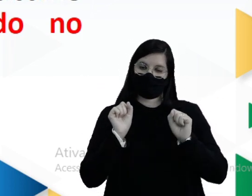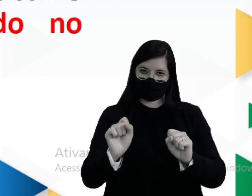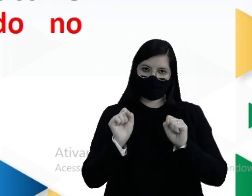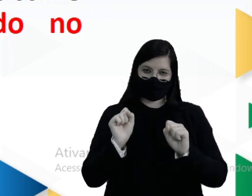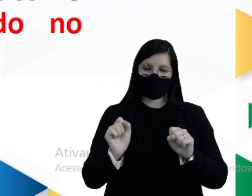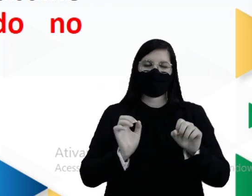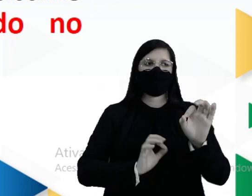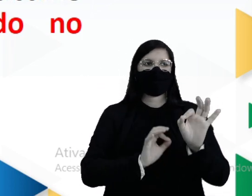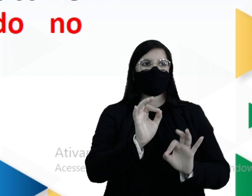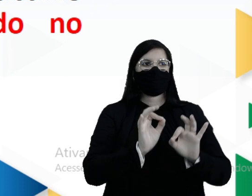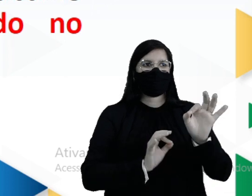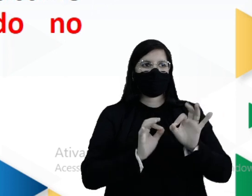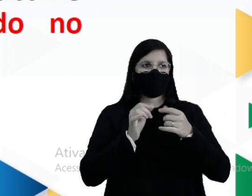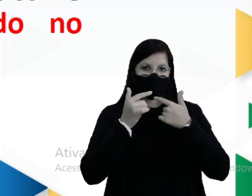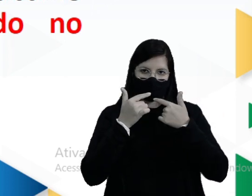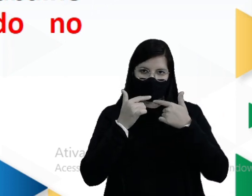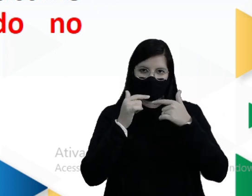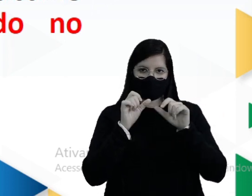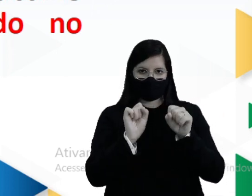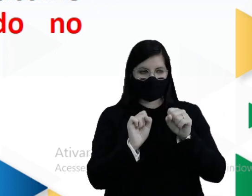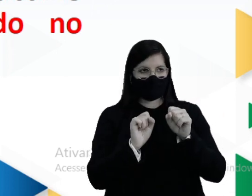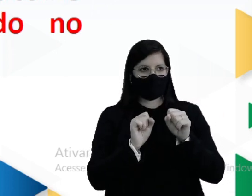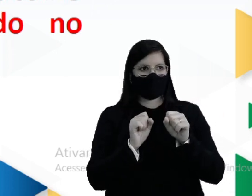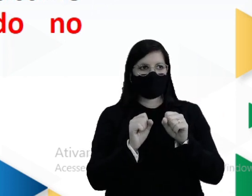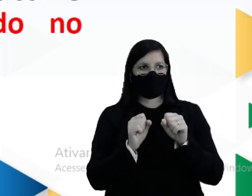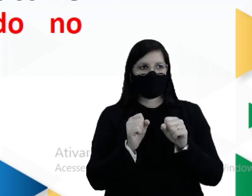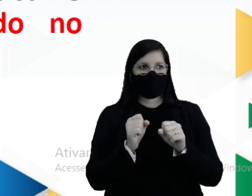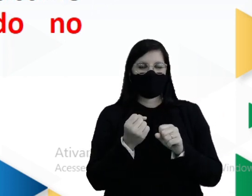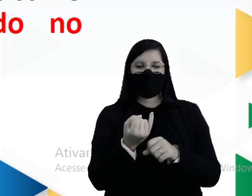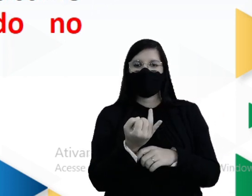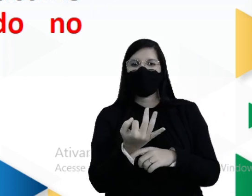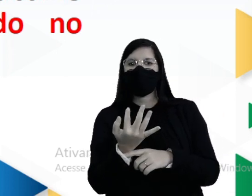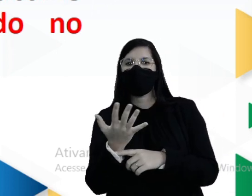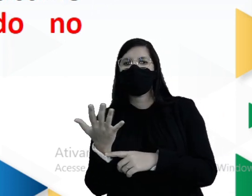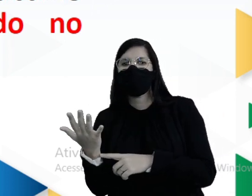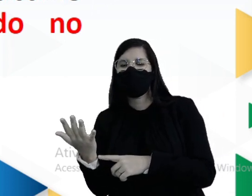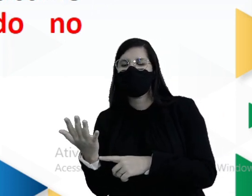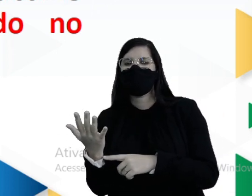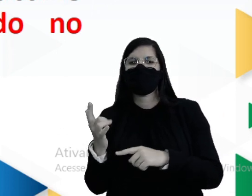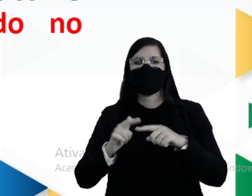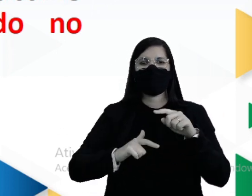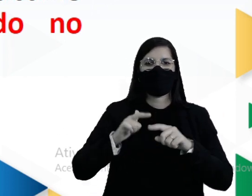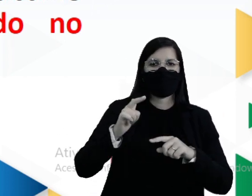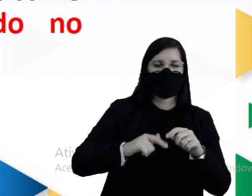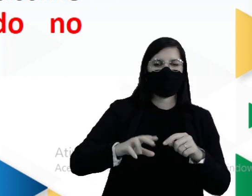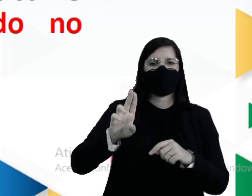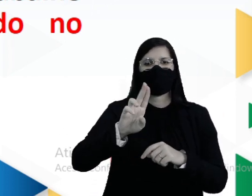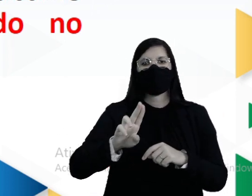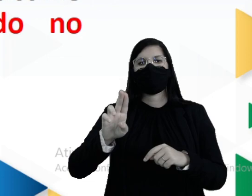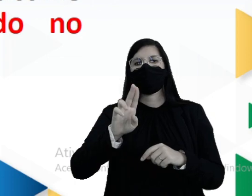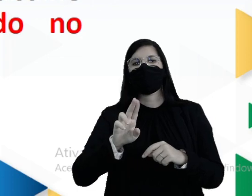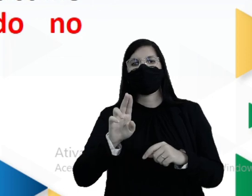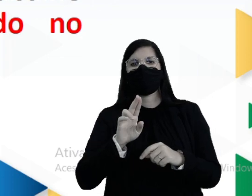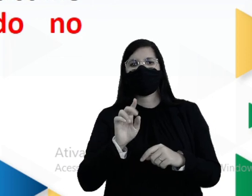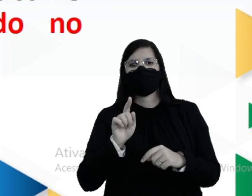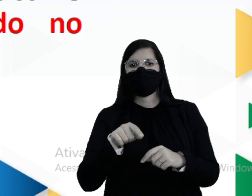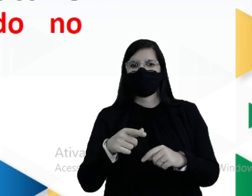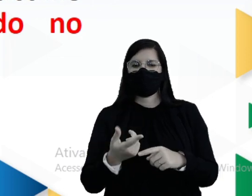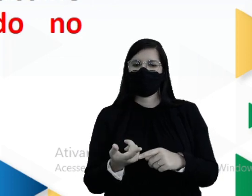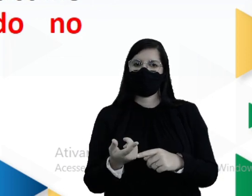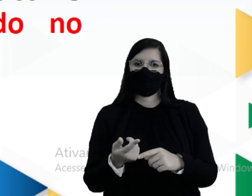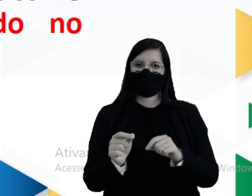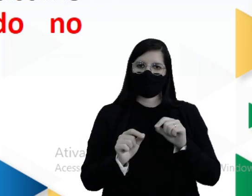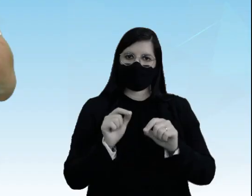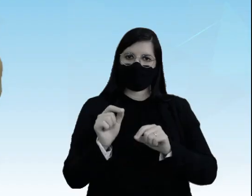pode-se planejar a linguagem, o número de projeções e o recurso a utilizar. Sabe o que é isso aqui? É